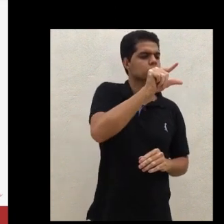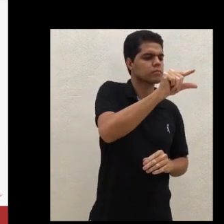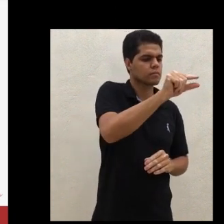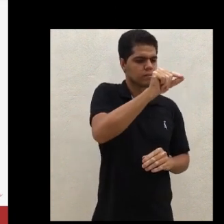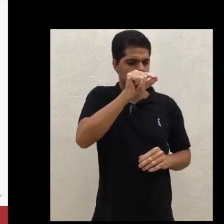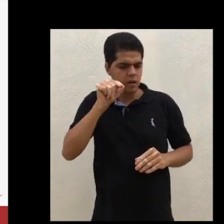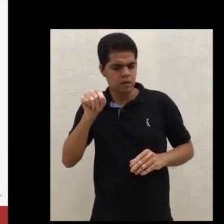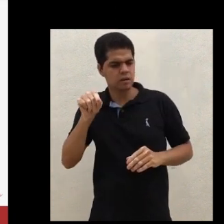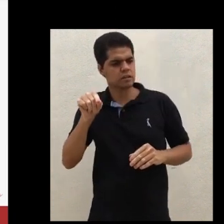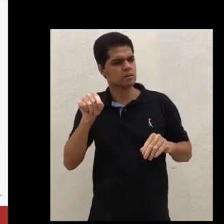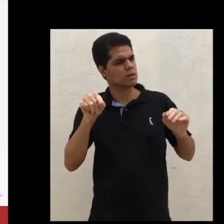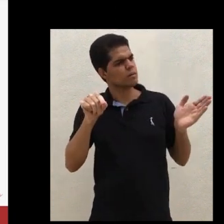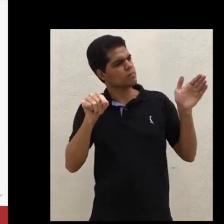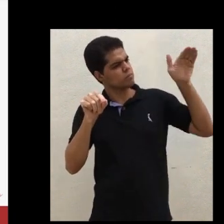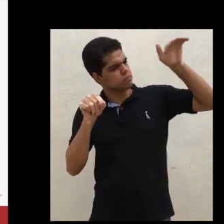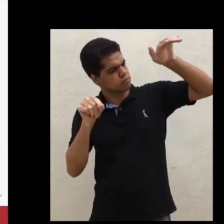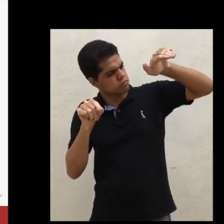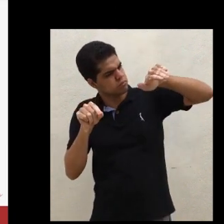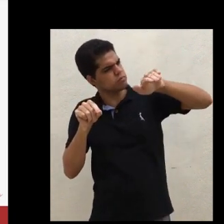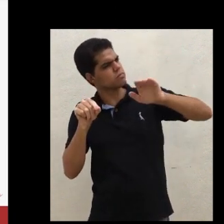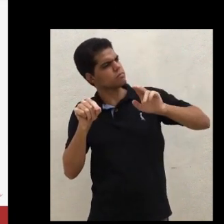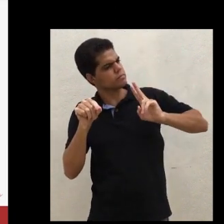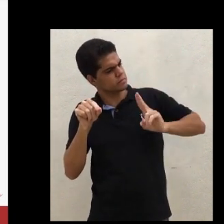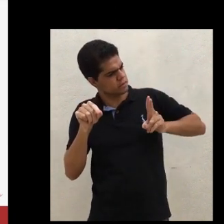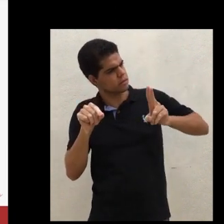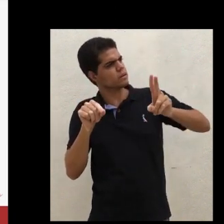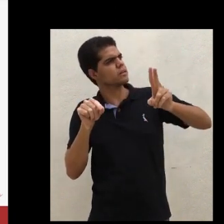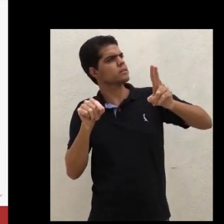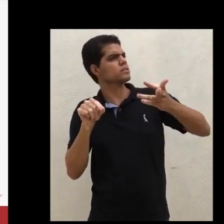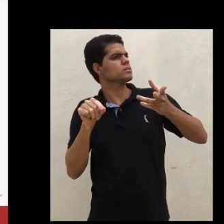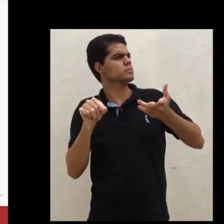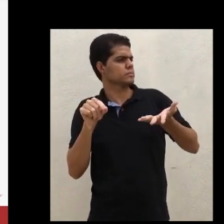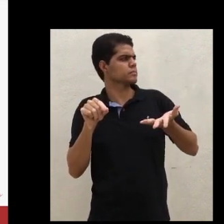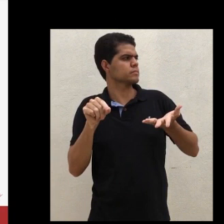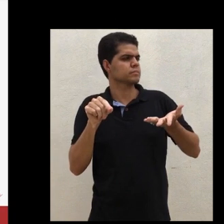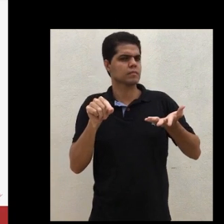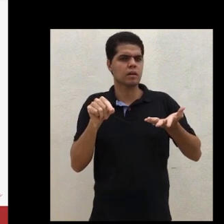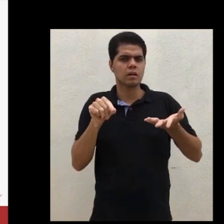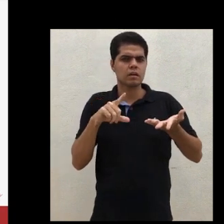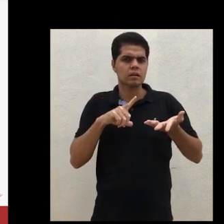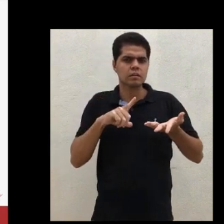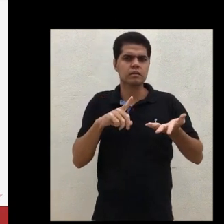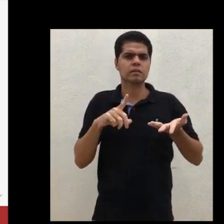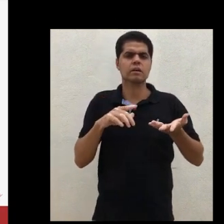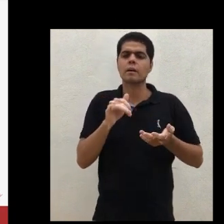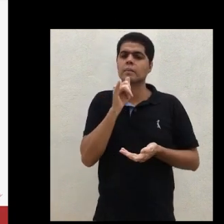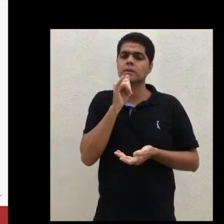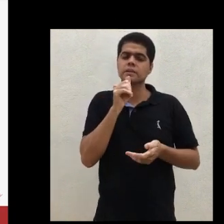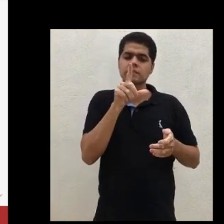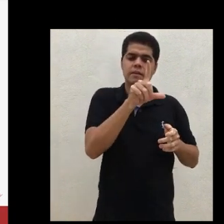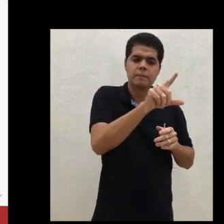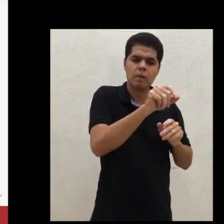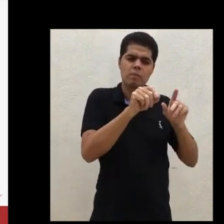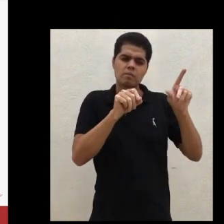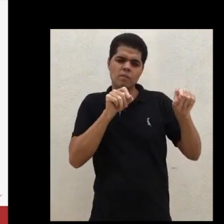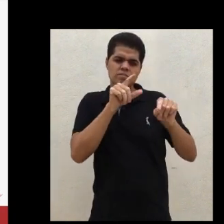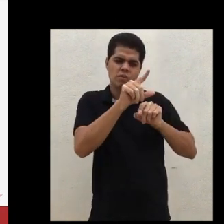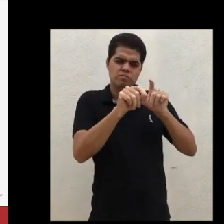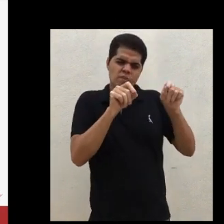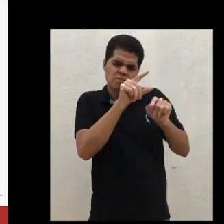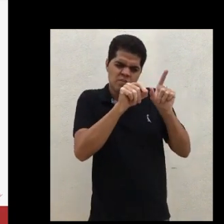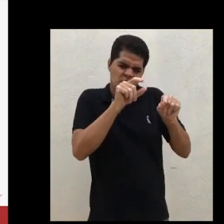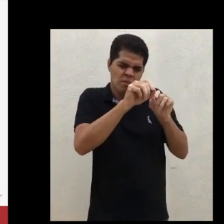um grãozinho daquele monte de areia, será que ele deixou de ser um monte de areia? Provavelmente não. E se você